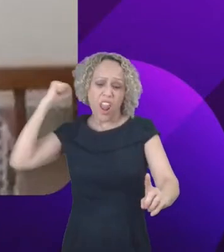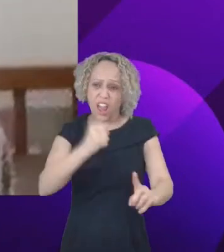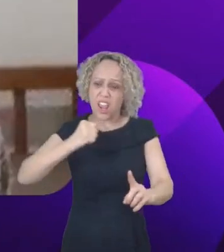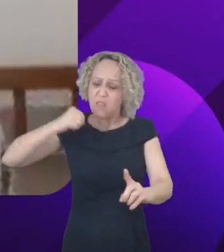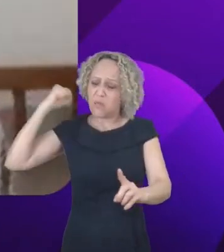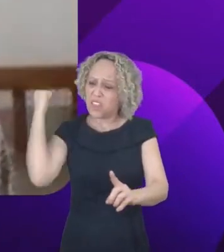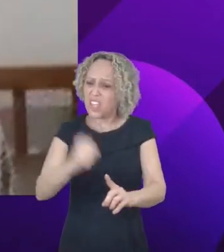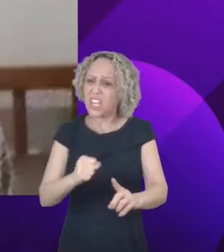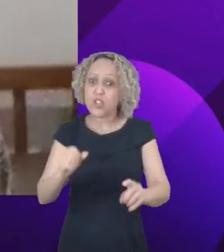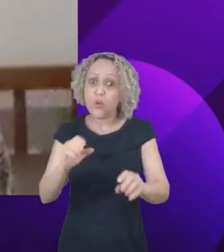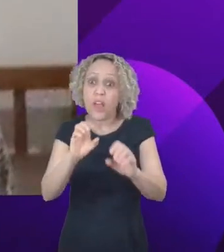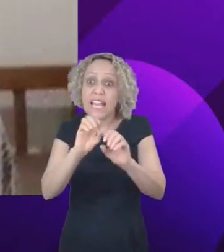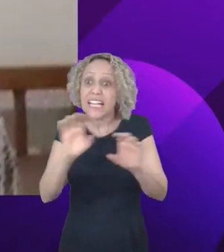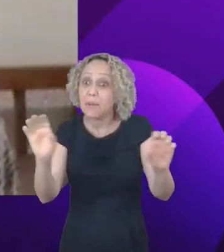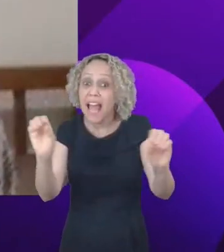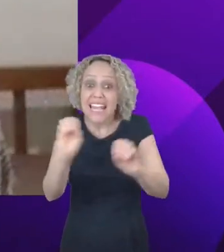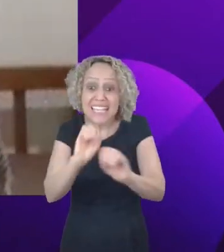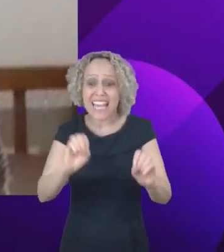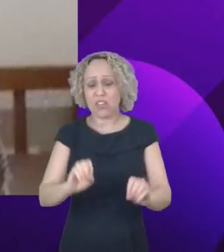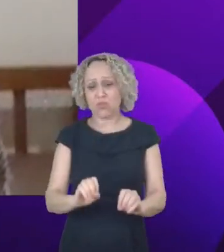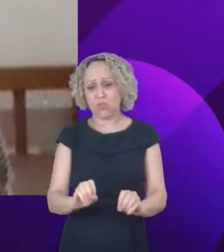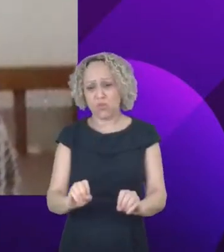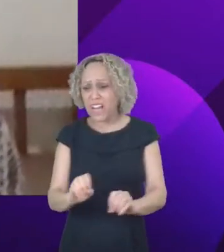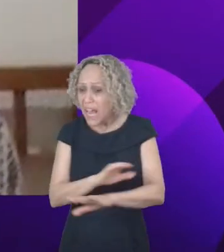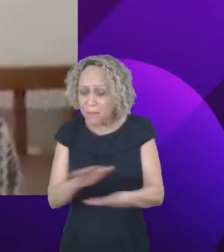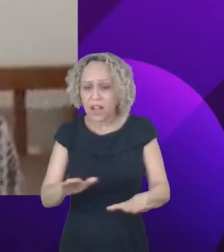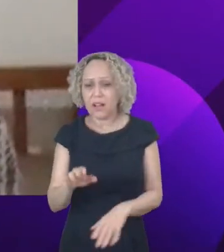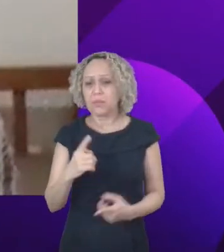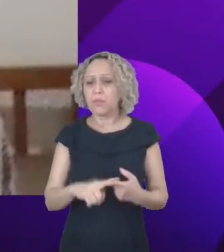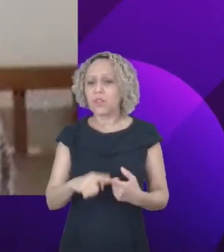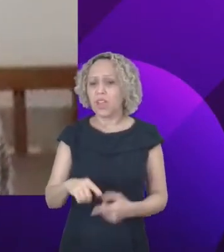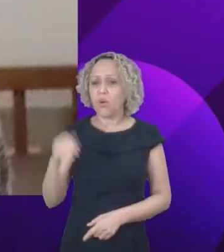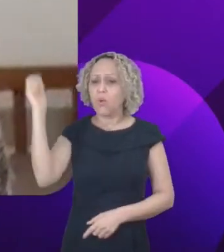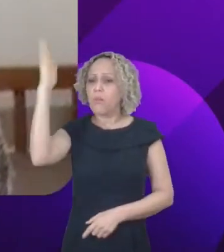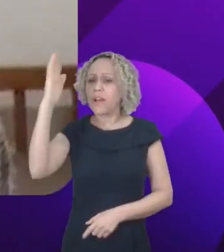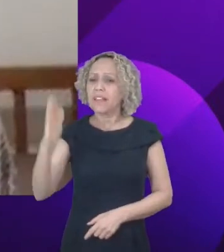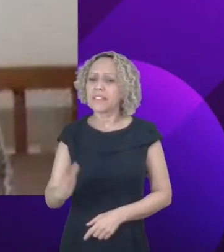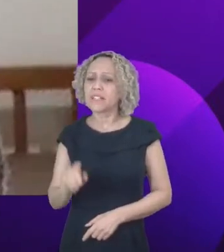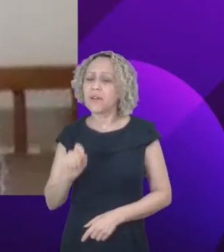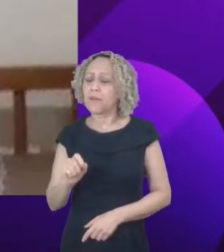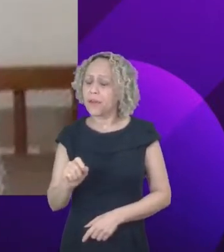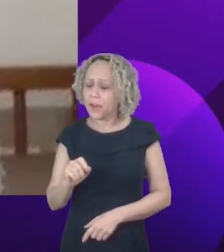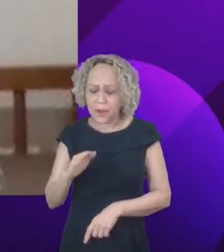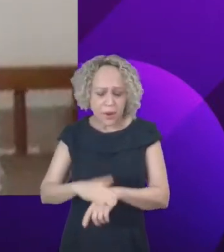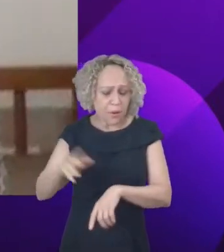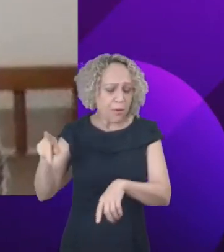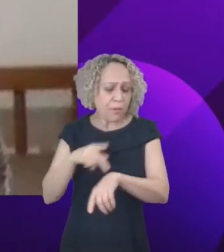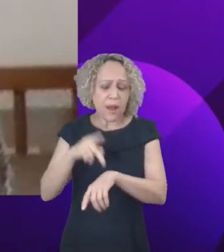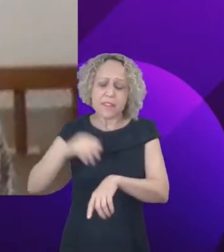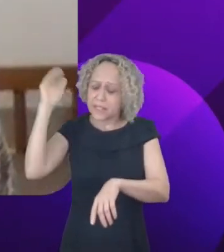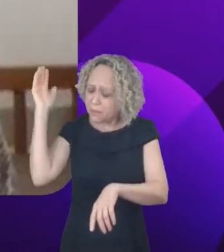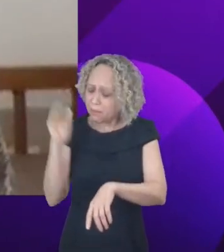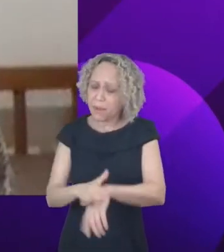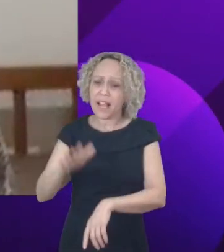mata mulheres no mundo. A cada 6 horas, uma mulher é vítima de feminicídio. A cada 6